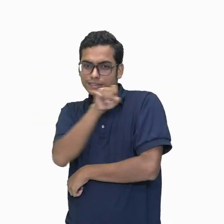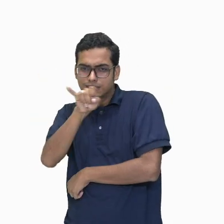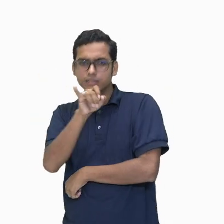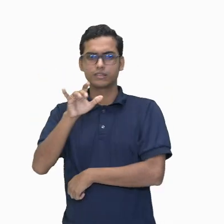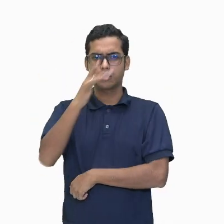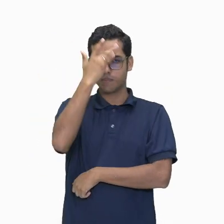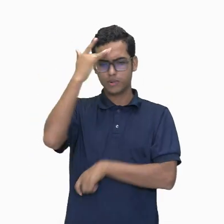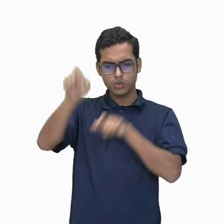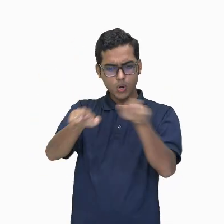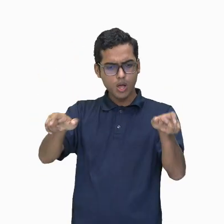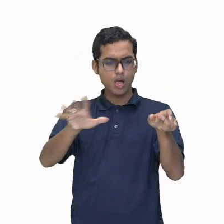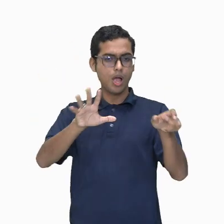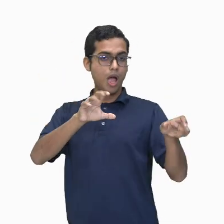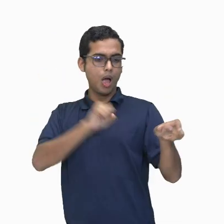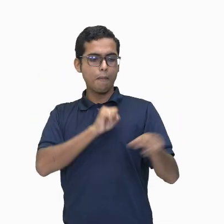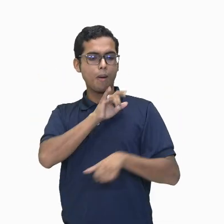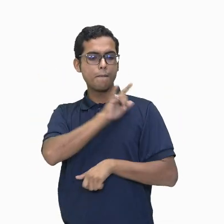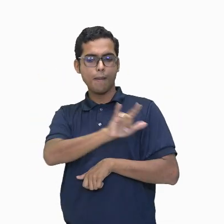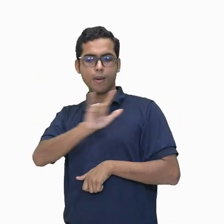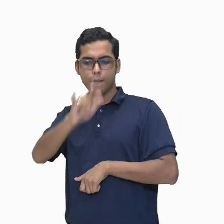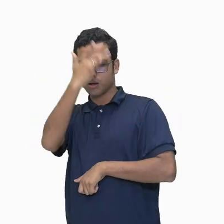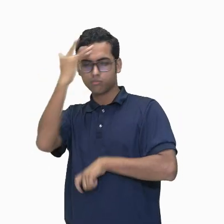nessas diversas